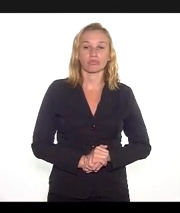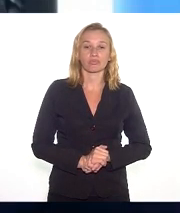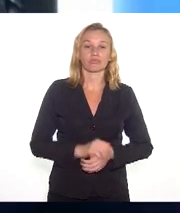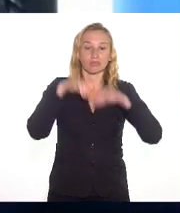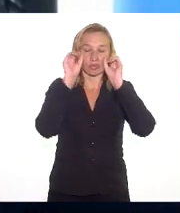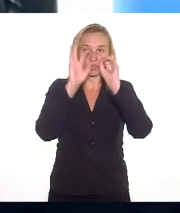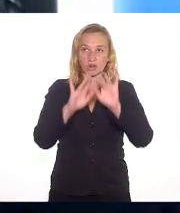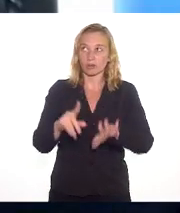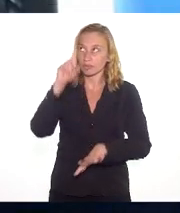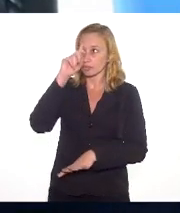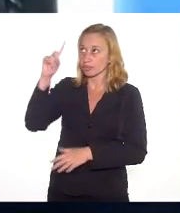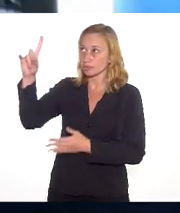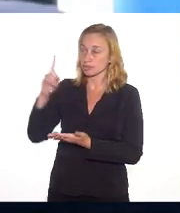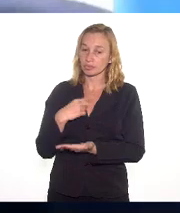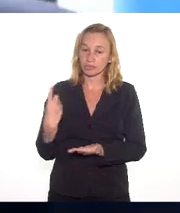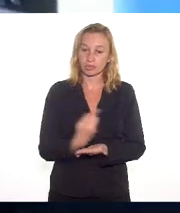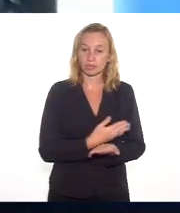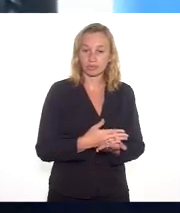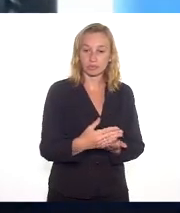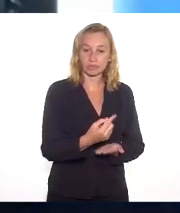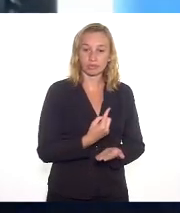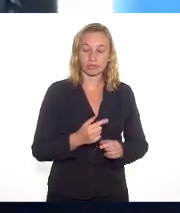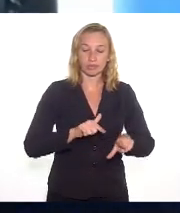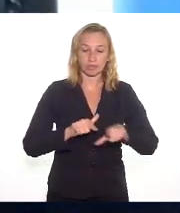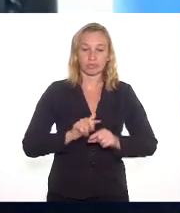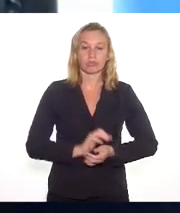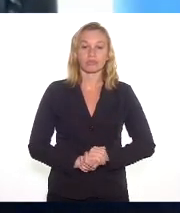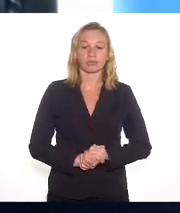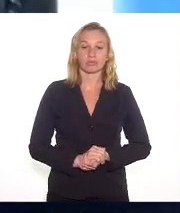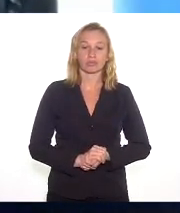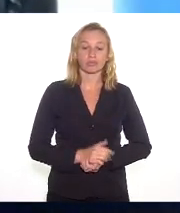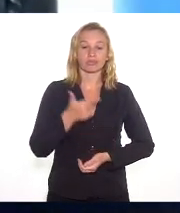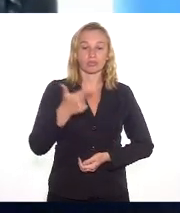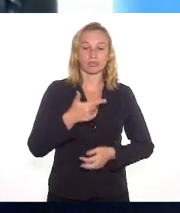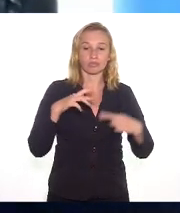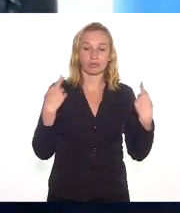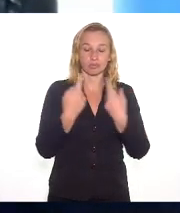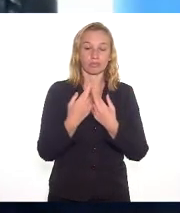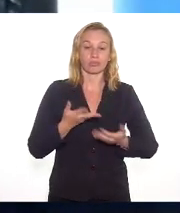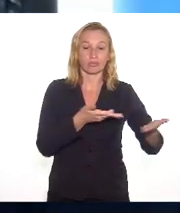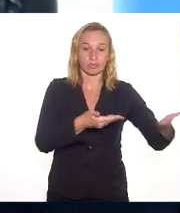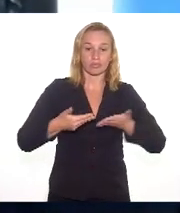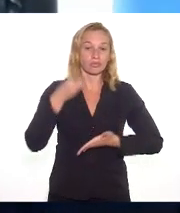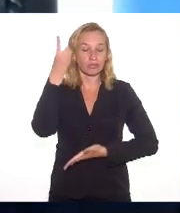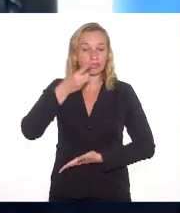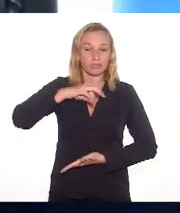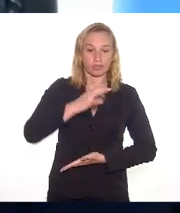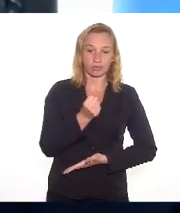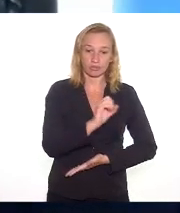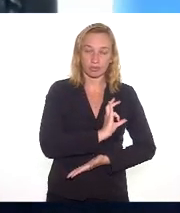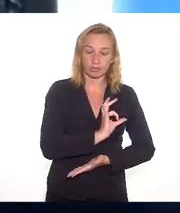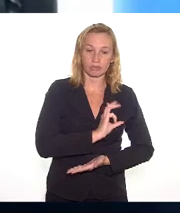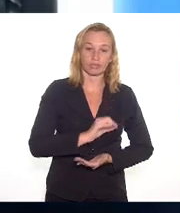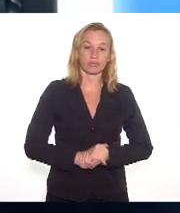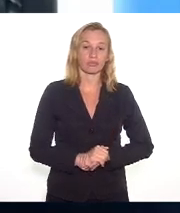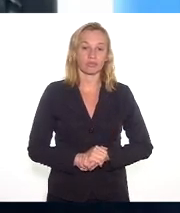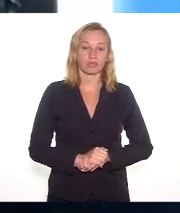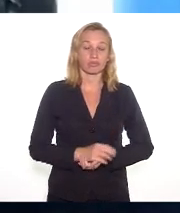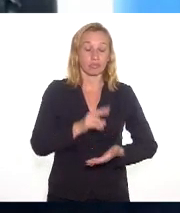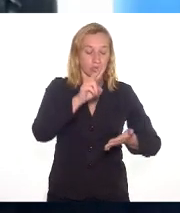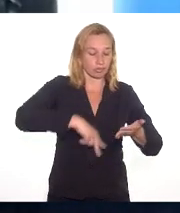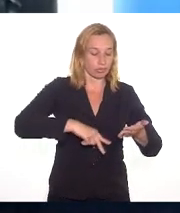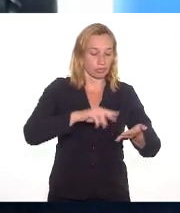Havendo o número legal e sobre a proteção de Deus, iniciamos nossos trabalhos. Está aberta a sessão. A presidência convida a deputada Marta Rocha para fazer a